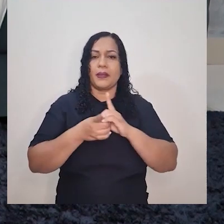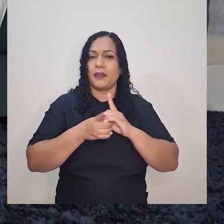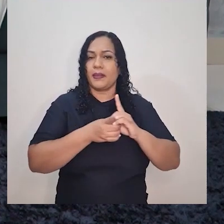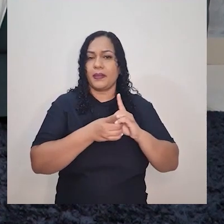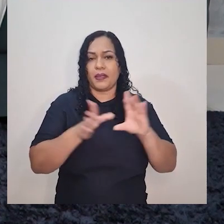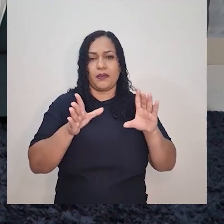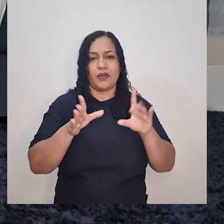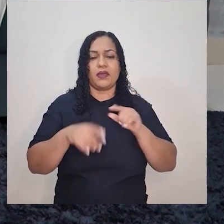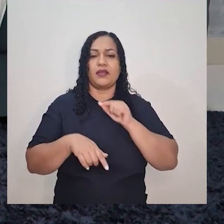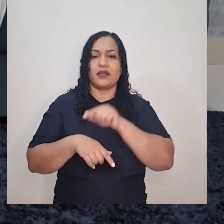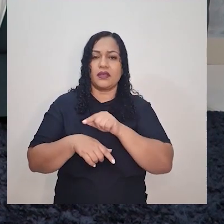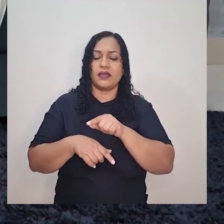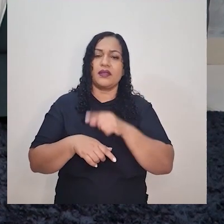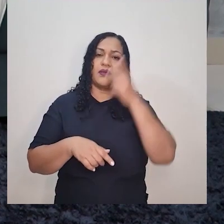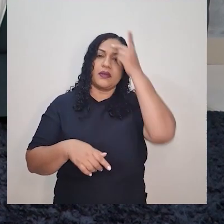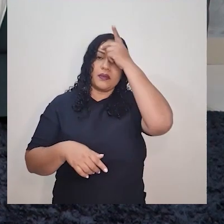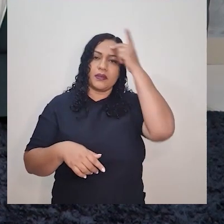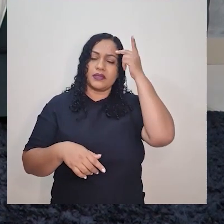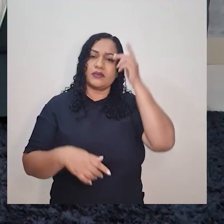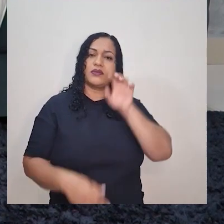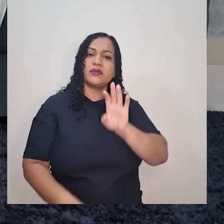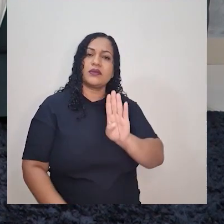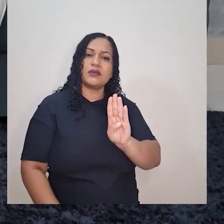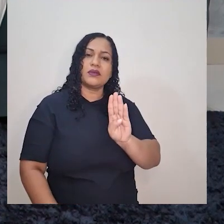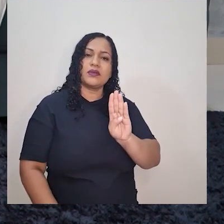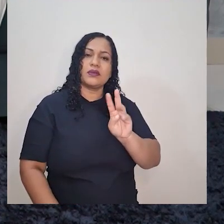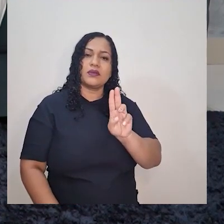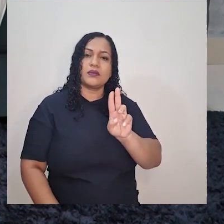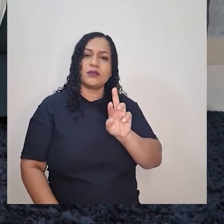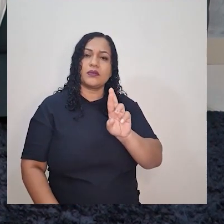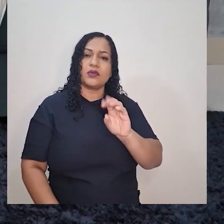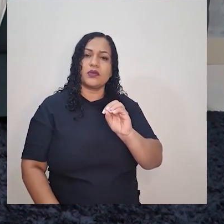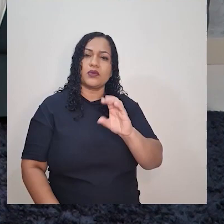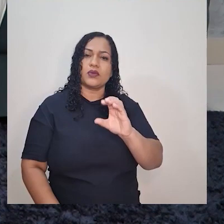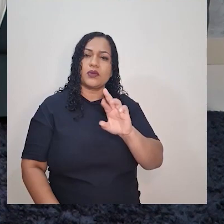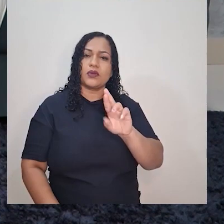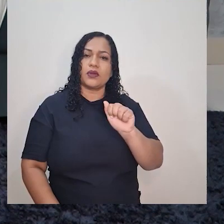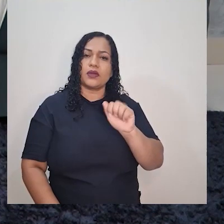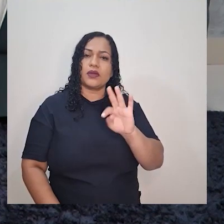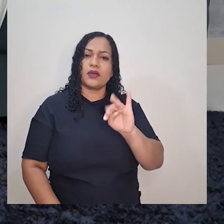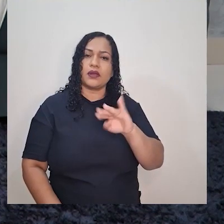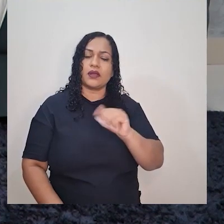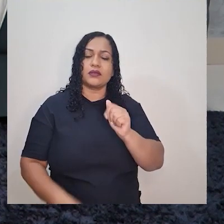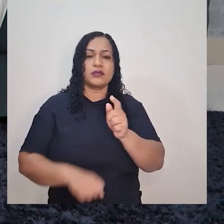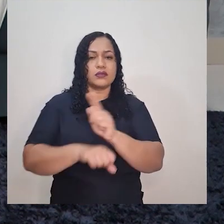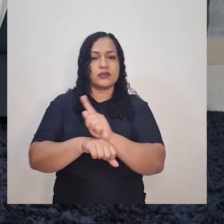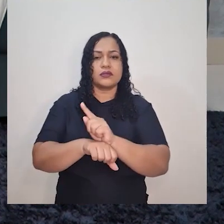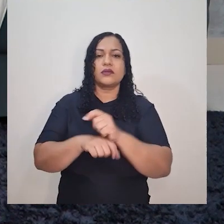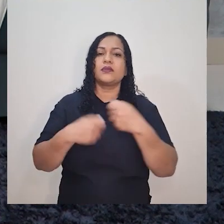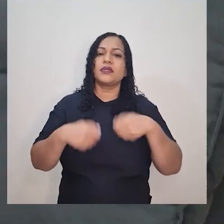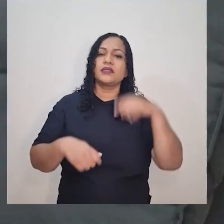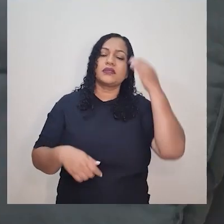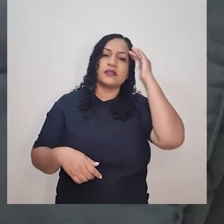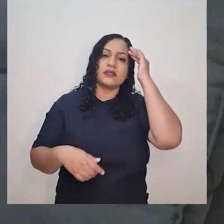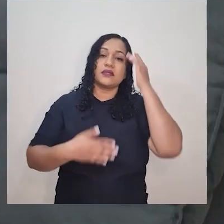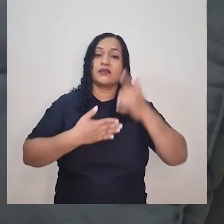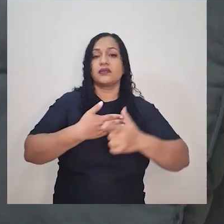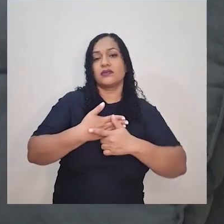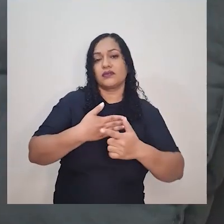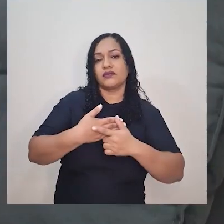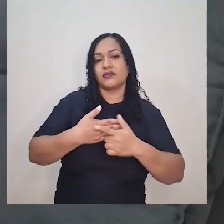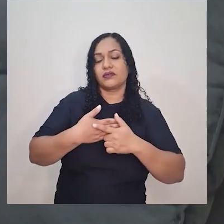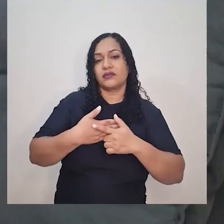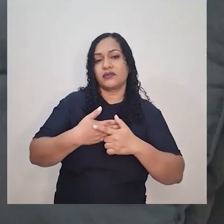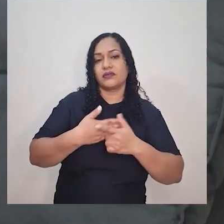democrático. Exatamente, professora Cláudia. E nesse sentido, o gestor ele precisa compreender o seu papel nesse processo. Ele precisa